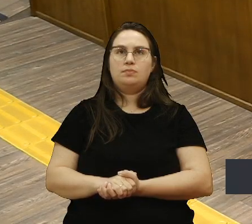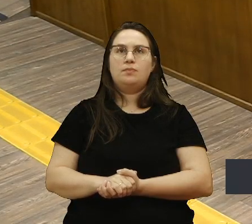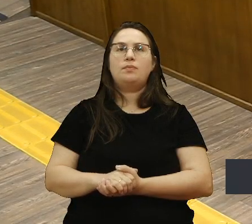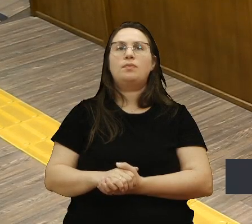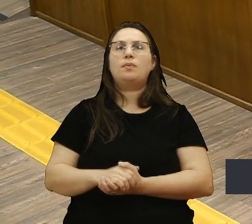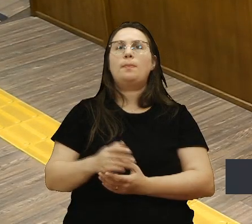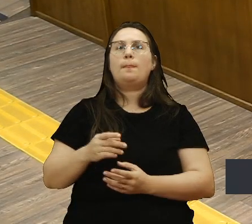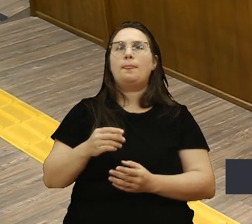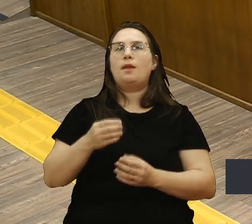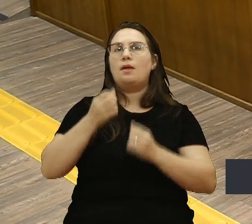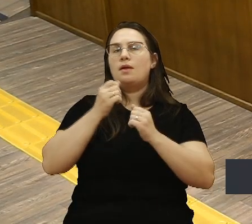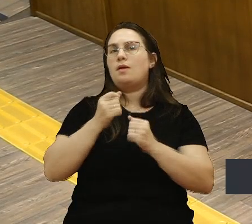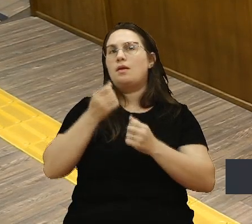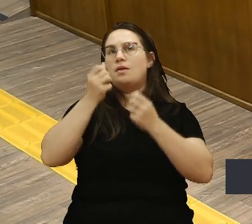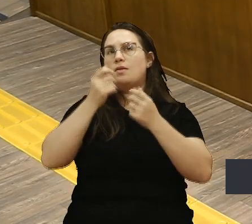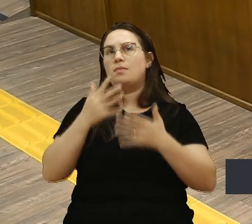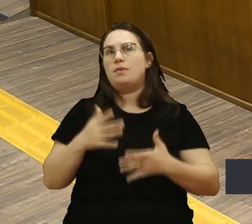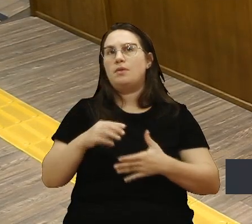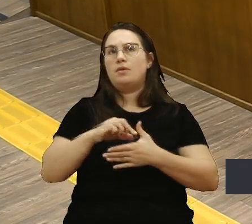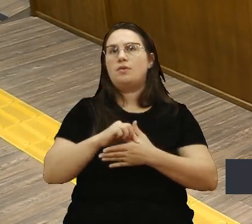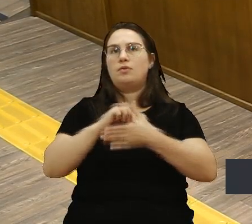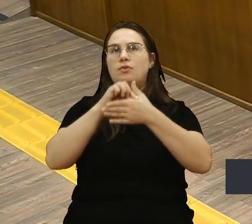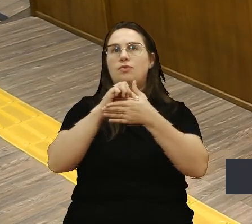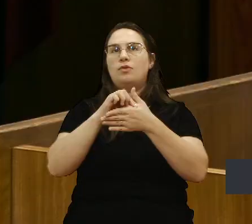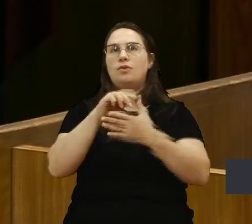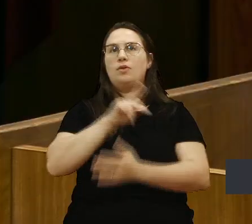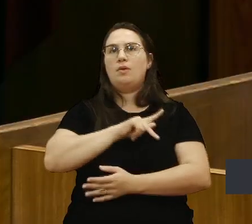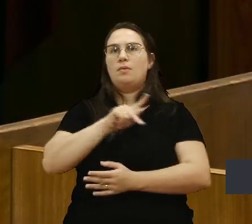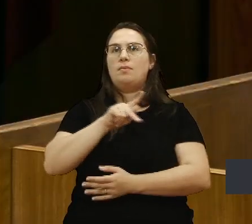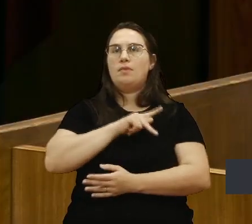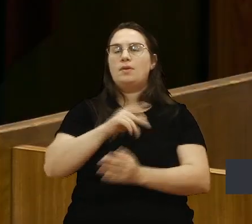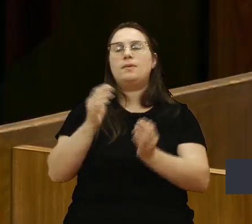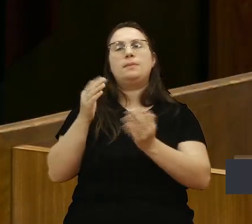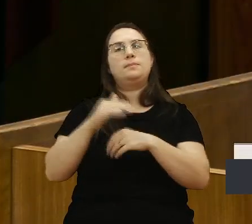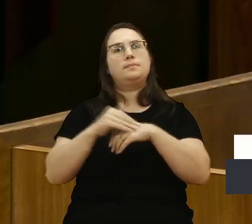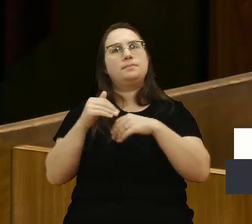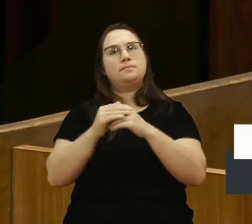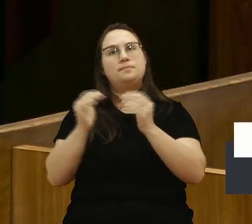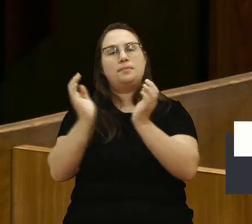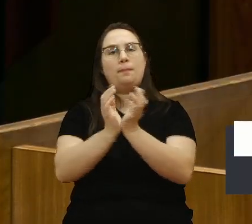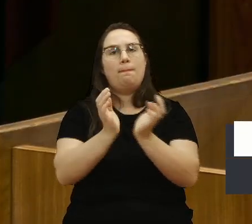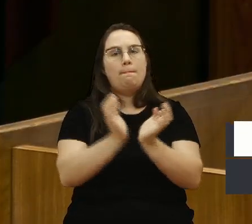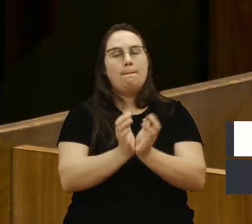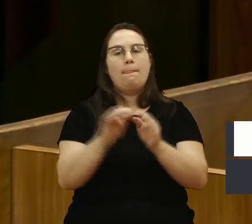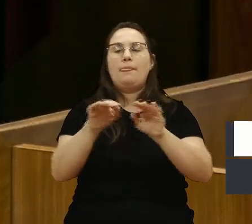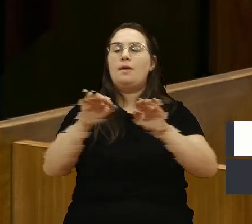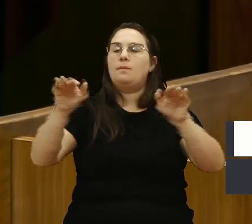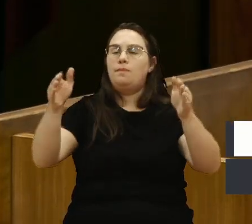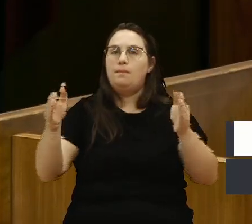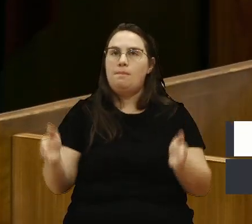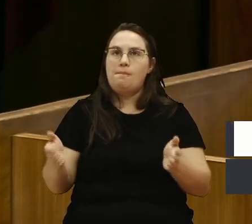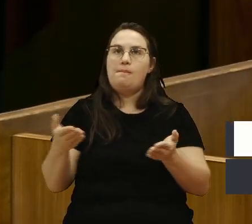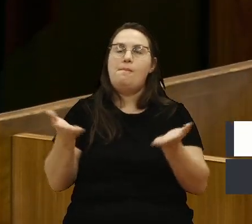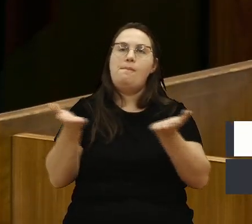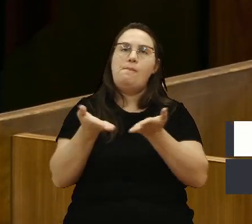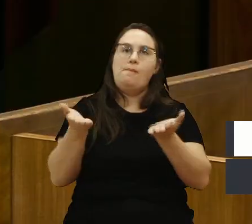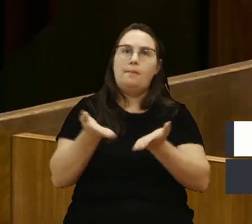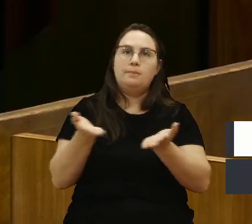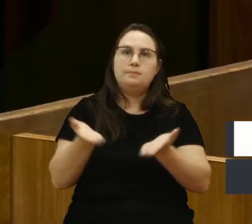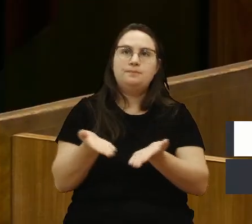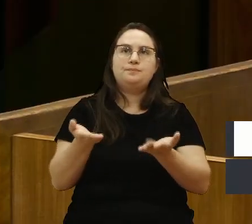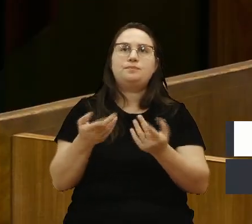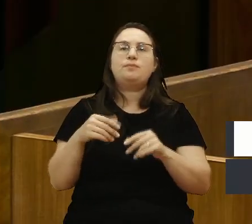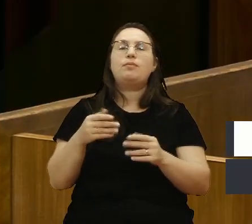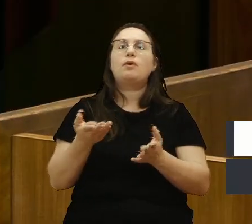declaração de líder, bancada republicana. Senhor presidente, queridos colegas, membros da mesa. Bom, hoje